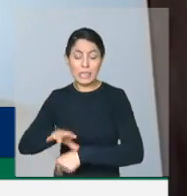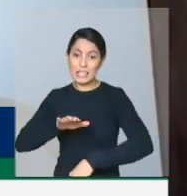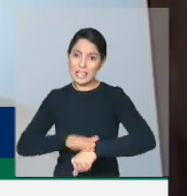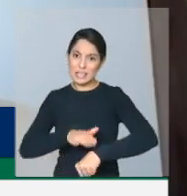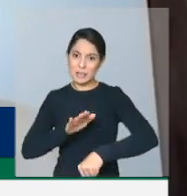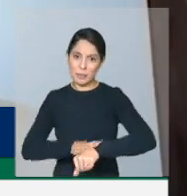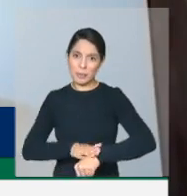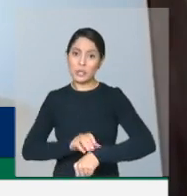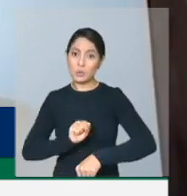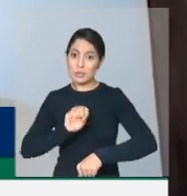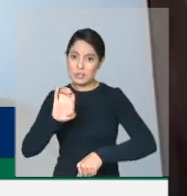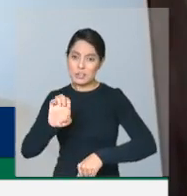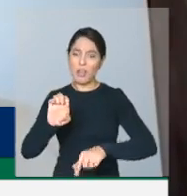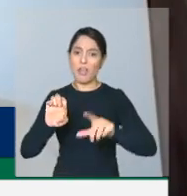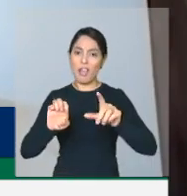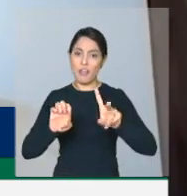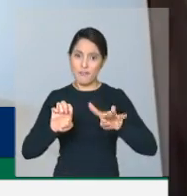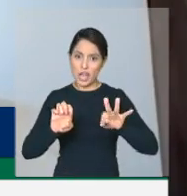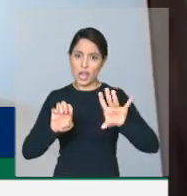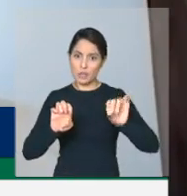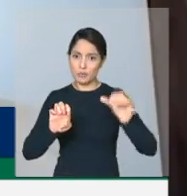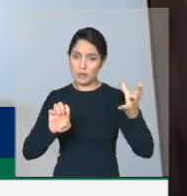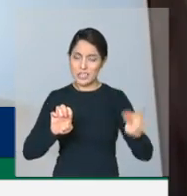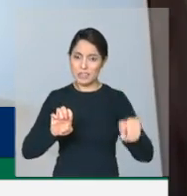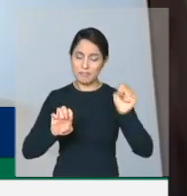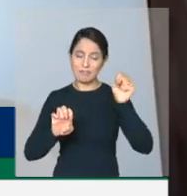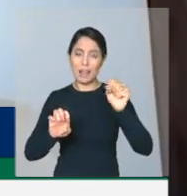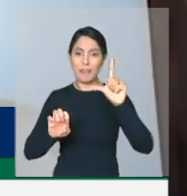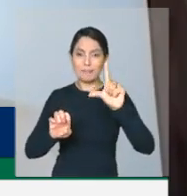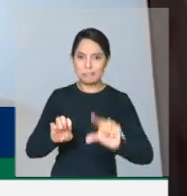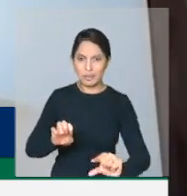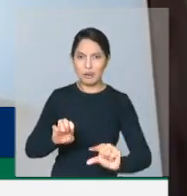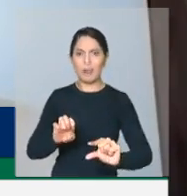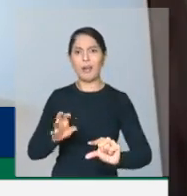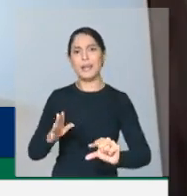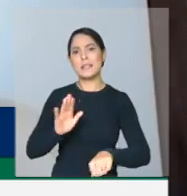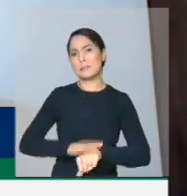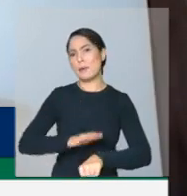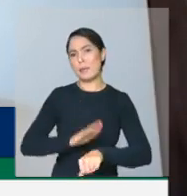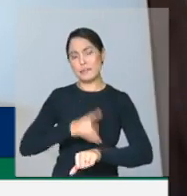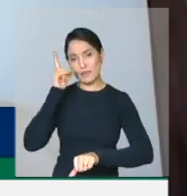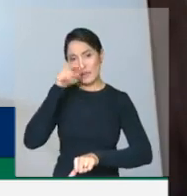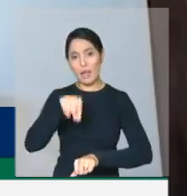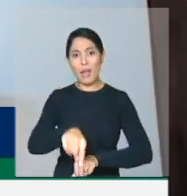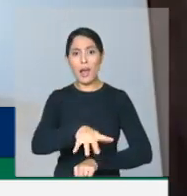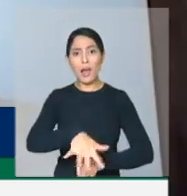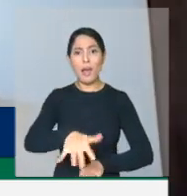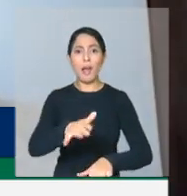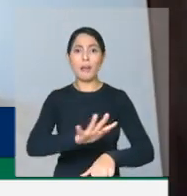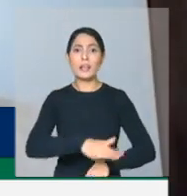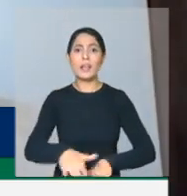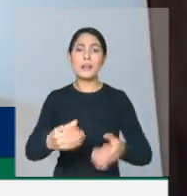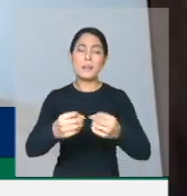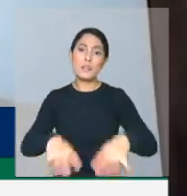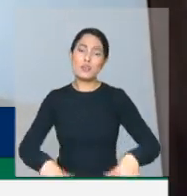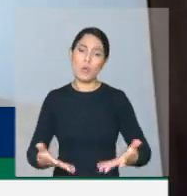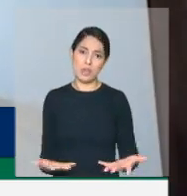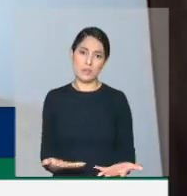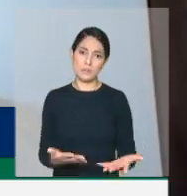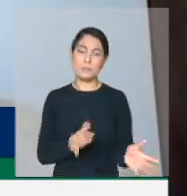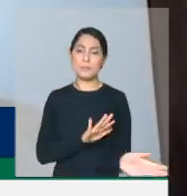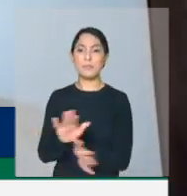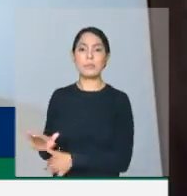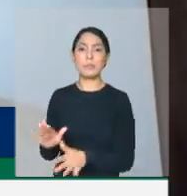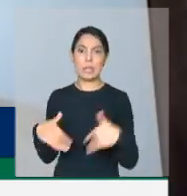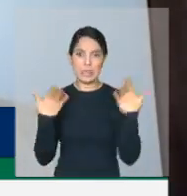redução ou até mesmo a impossibilidade de exercerem a atividade laboral. Assim, concordamos que a ampliação